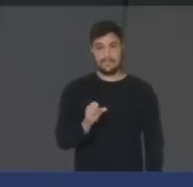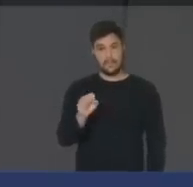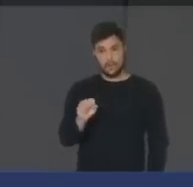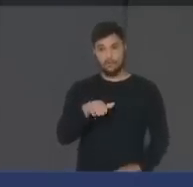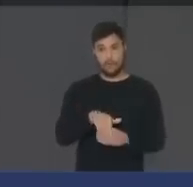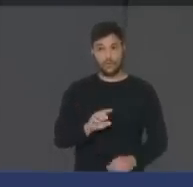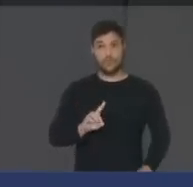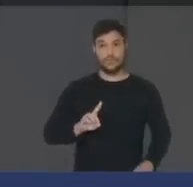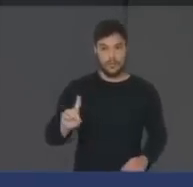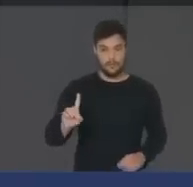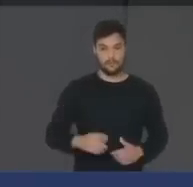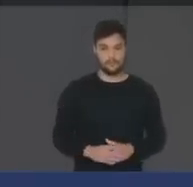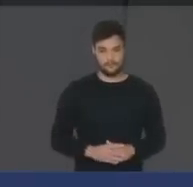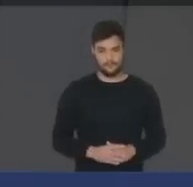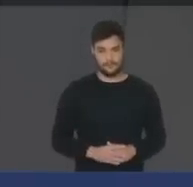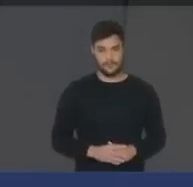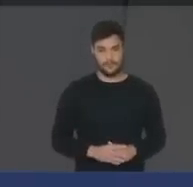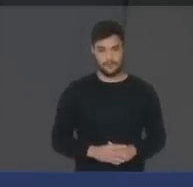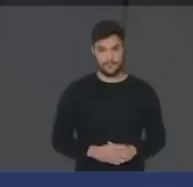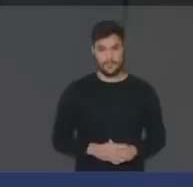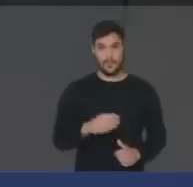160 viva! Não.